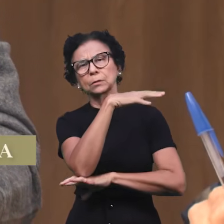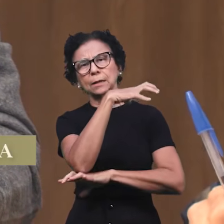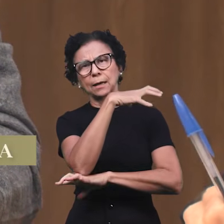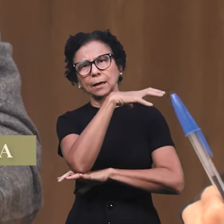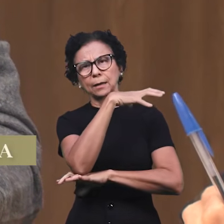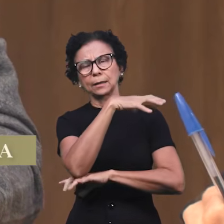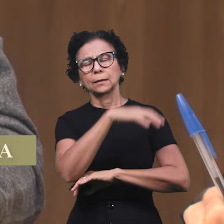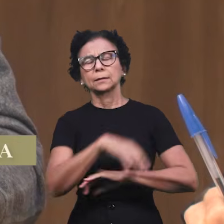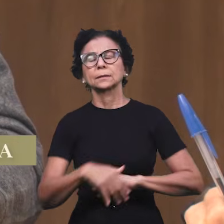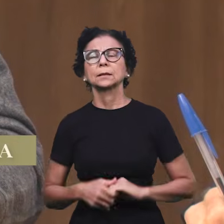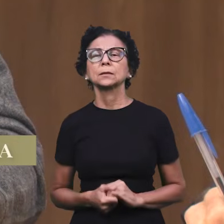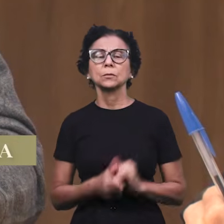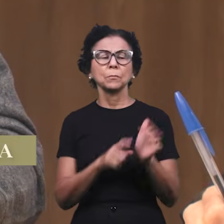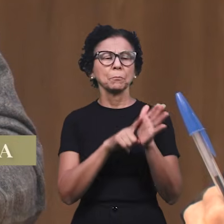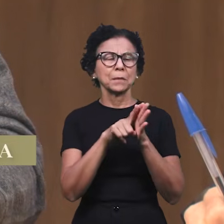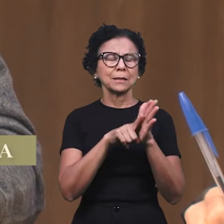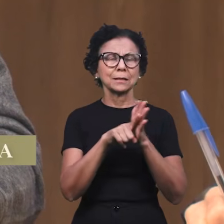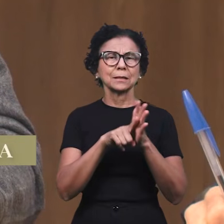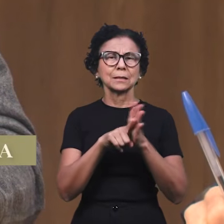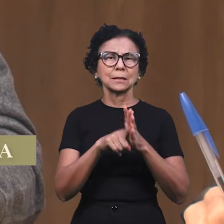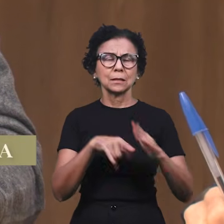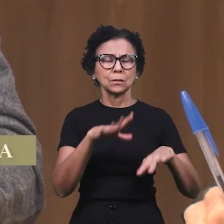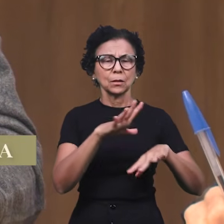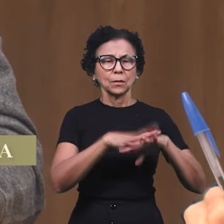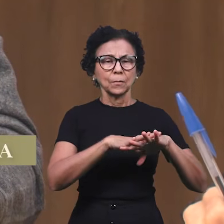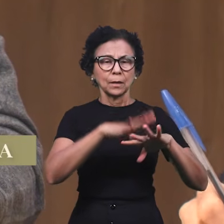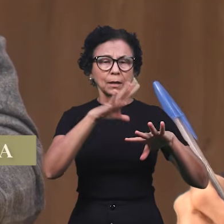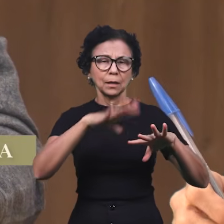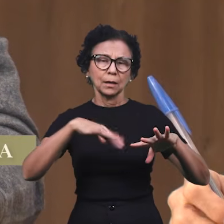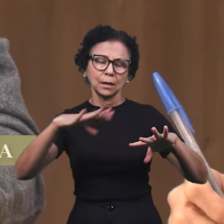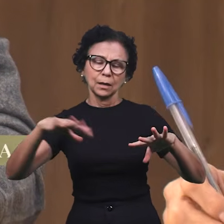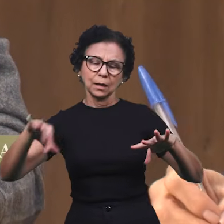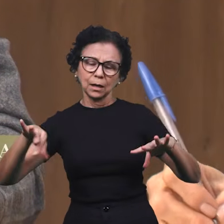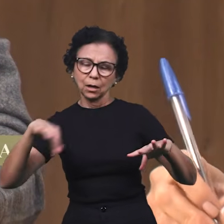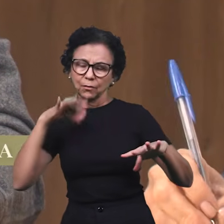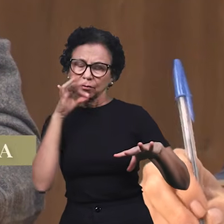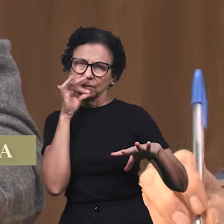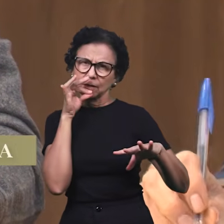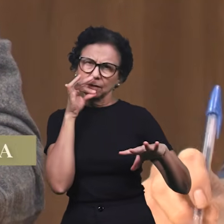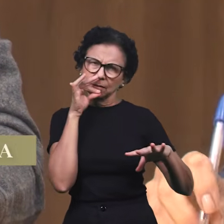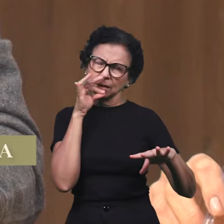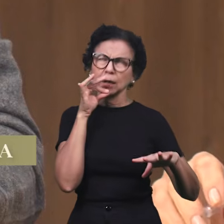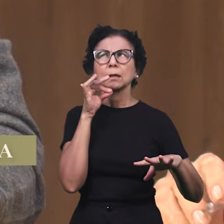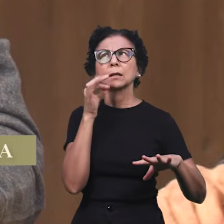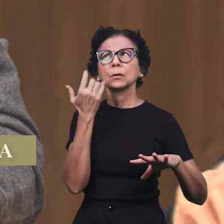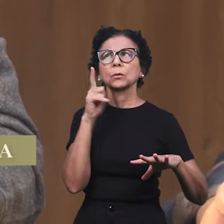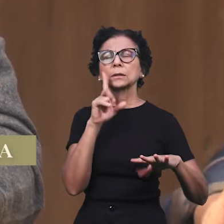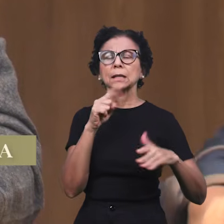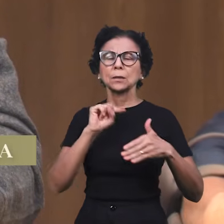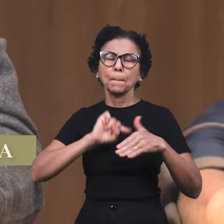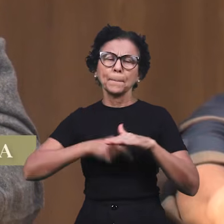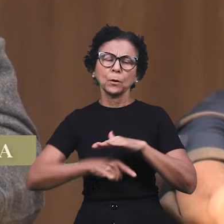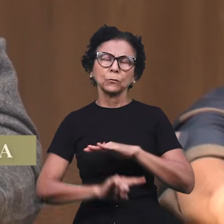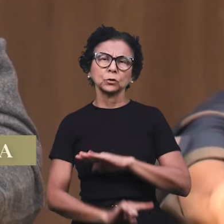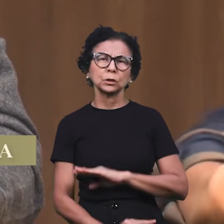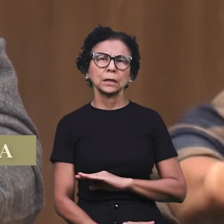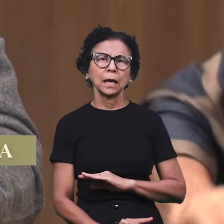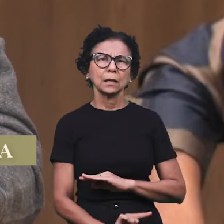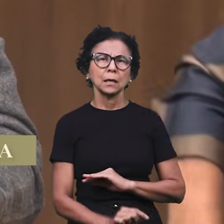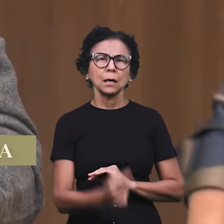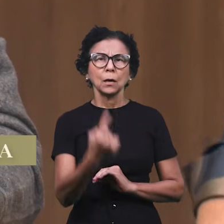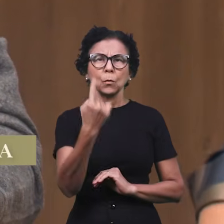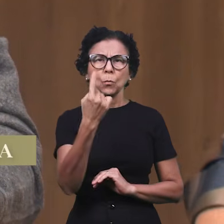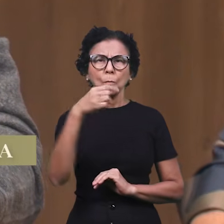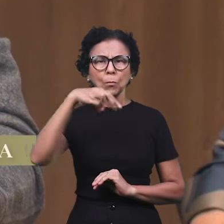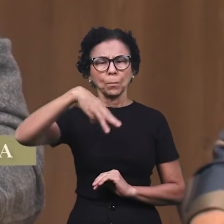Então, ali a mulher como a videira frutífera é a videira que tem uma raiz profunda, firme,